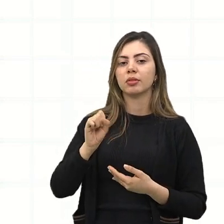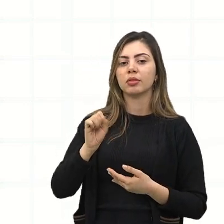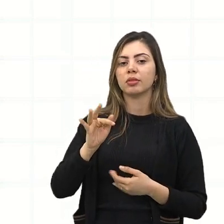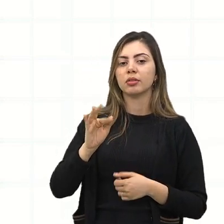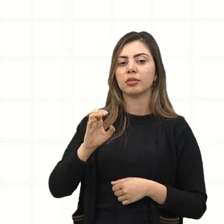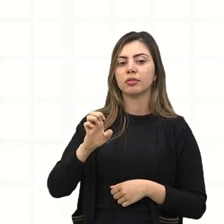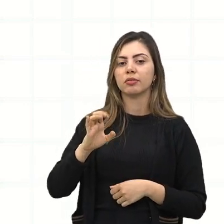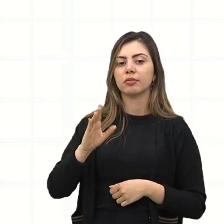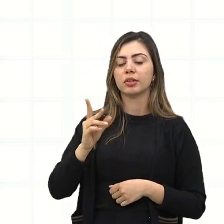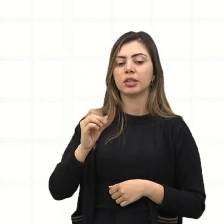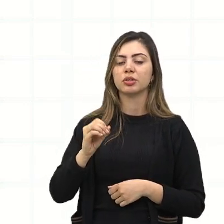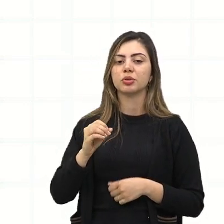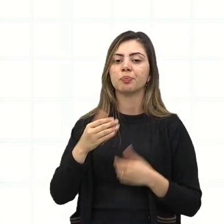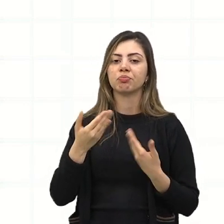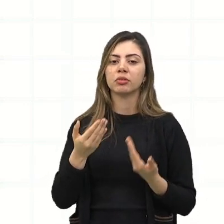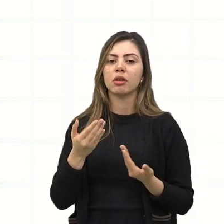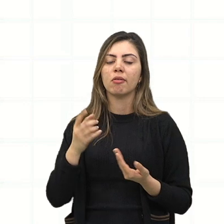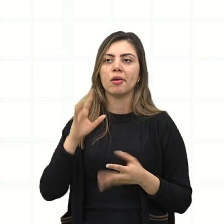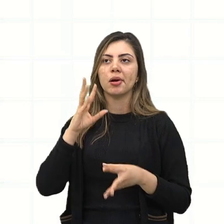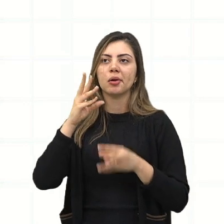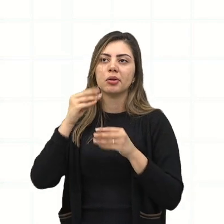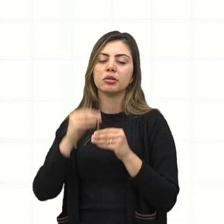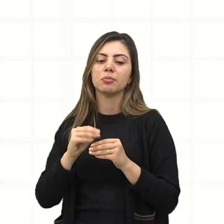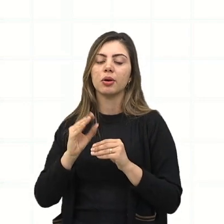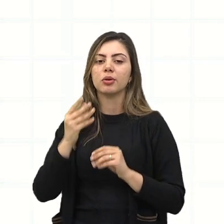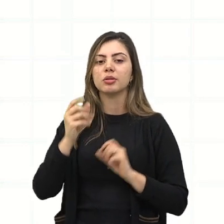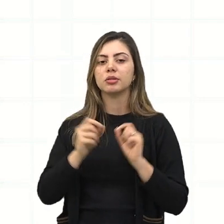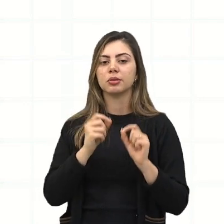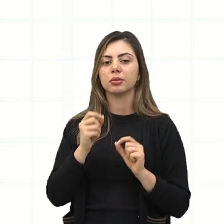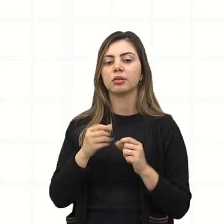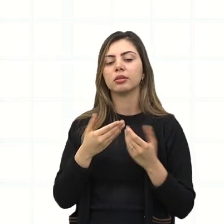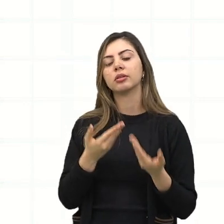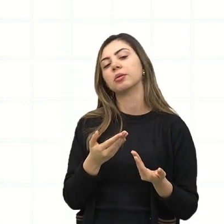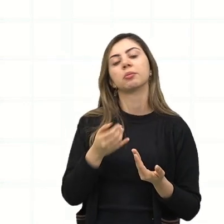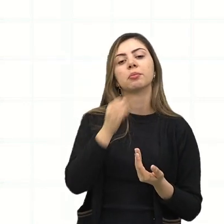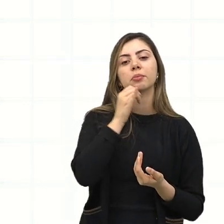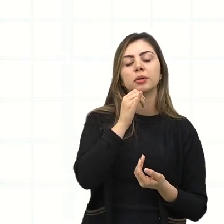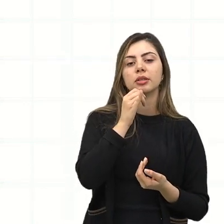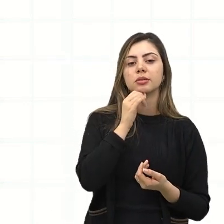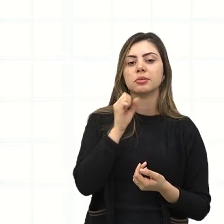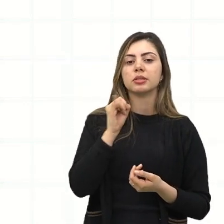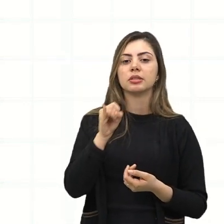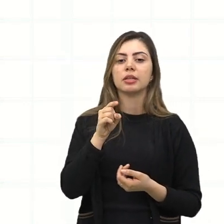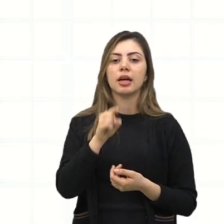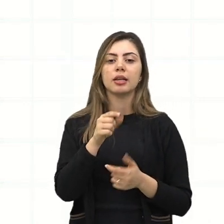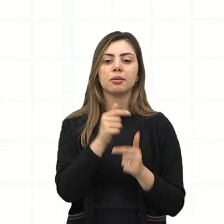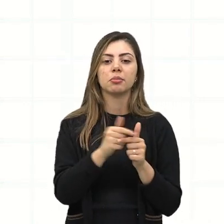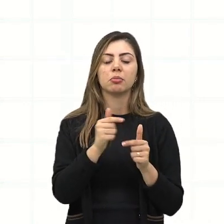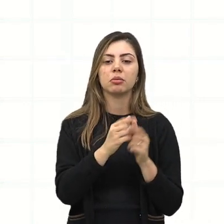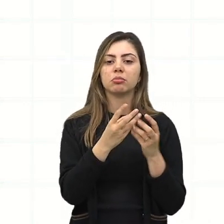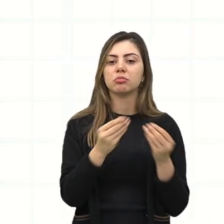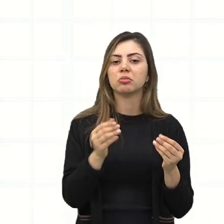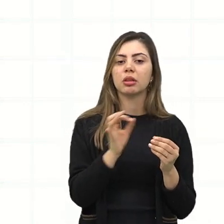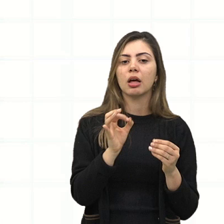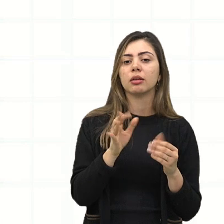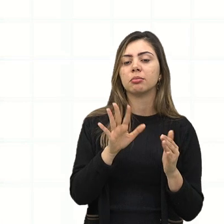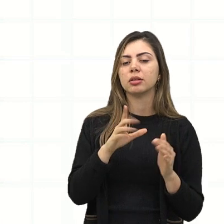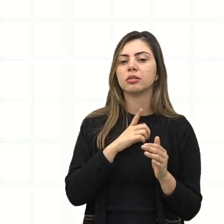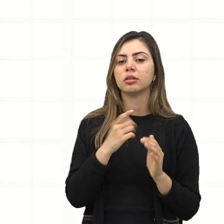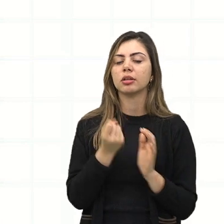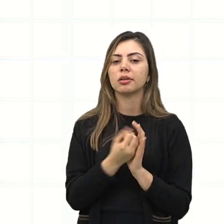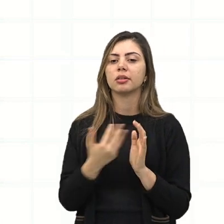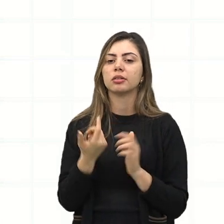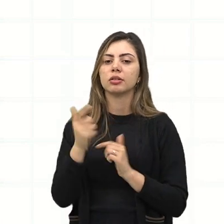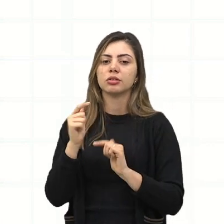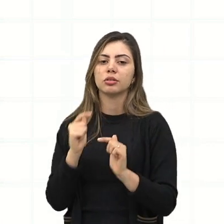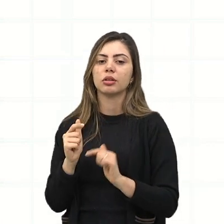na resolução de um conflito, visto que a crônica pode não apresentar. Então, quando isso não acontece, a gente tem outros elementos.